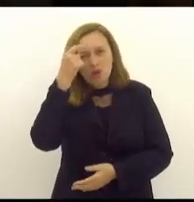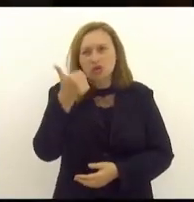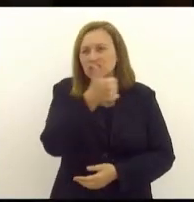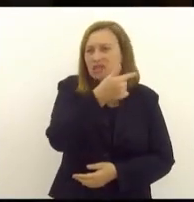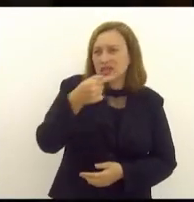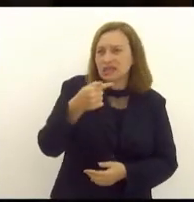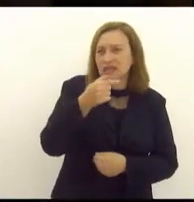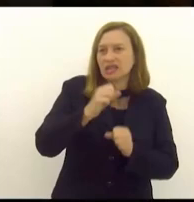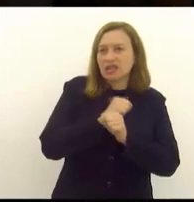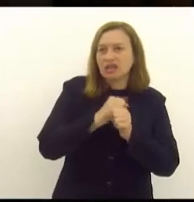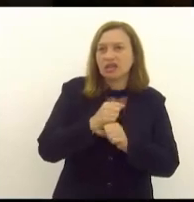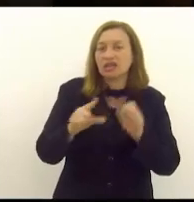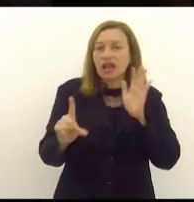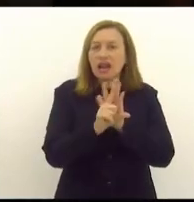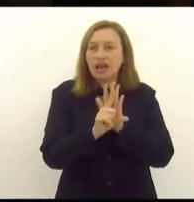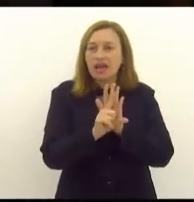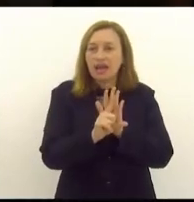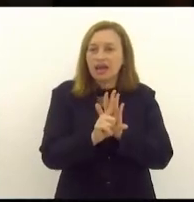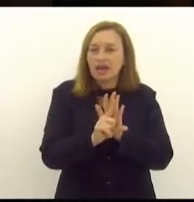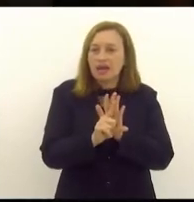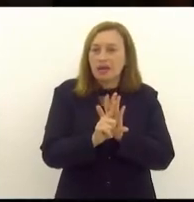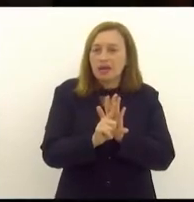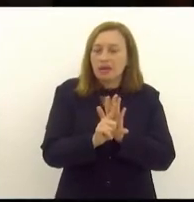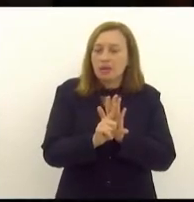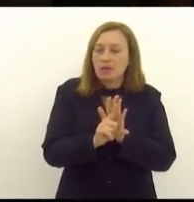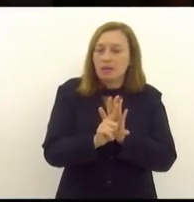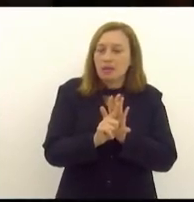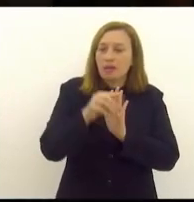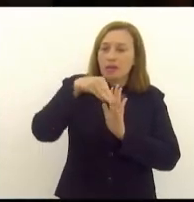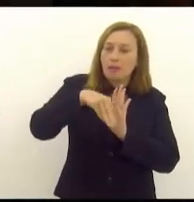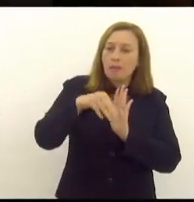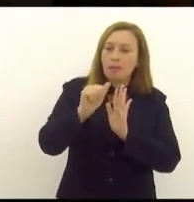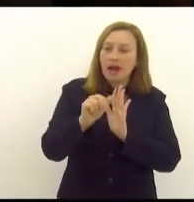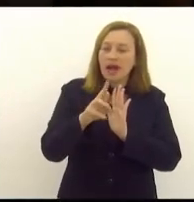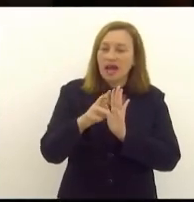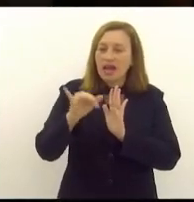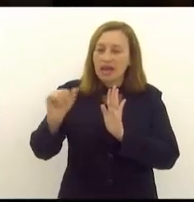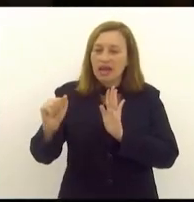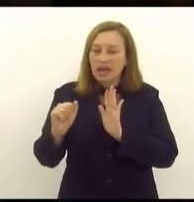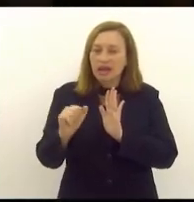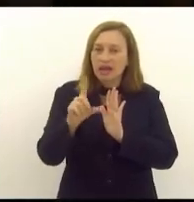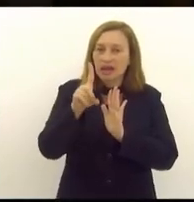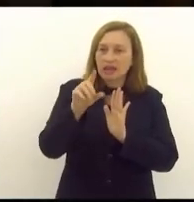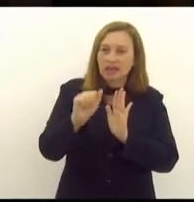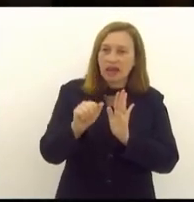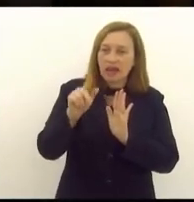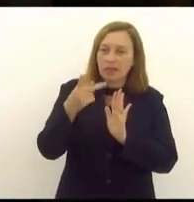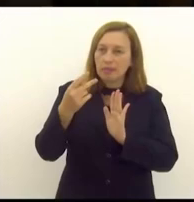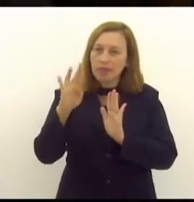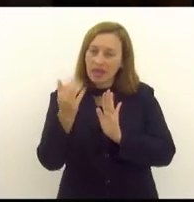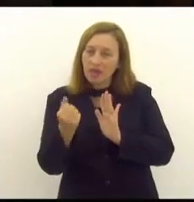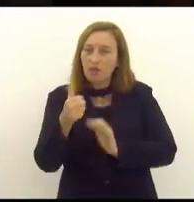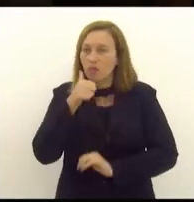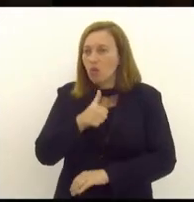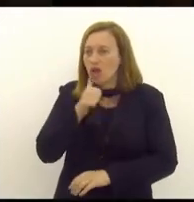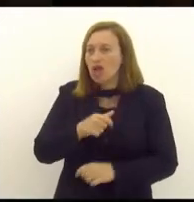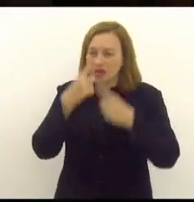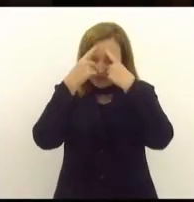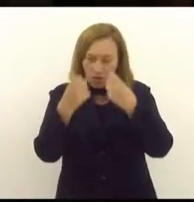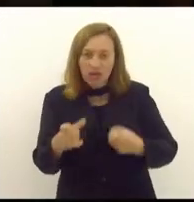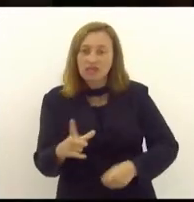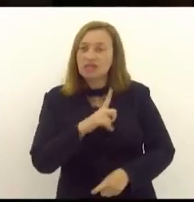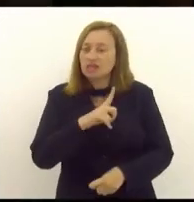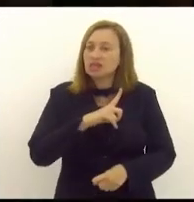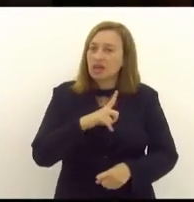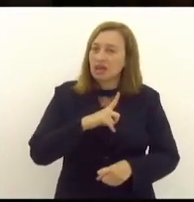17 anos da Lei Maria da Penha essa mulher que ainda que sobreviveu a todo uma turbulência toda uma violência do